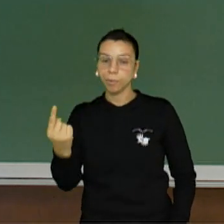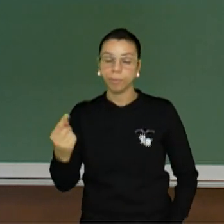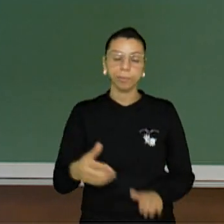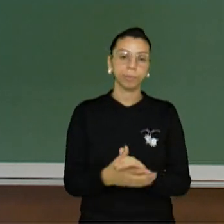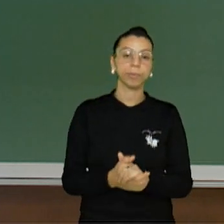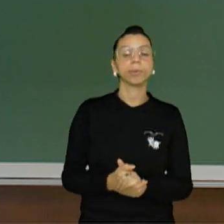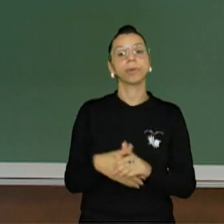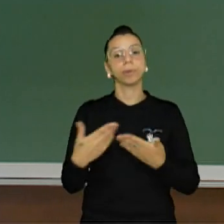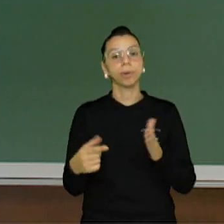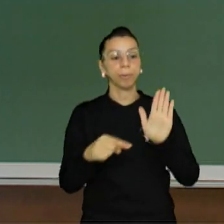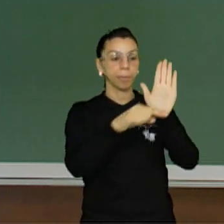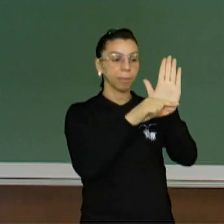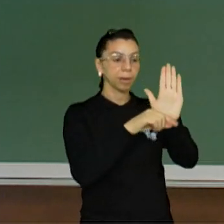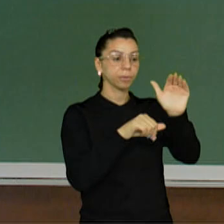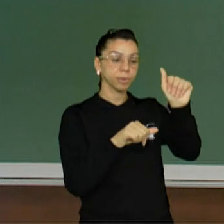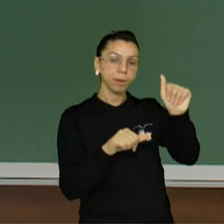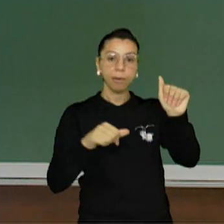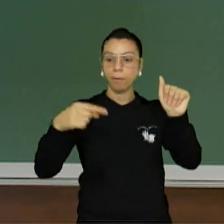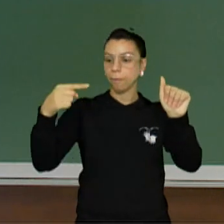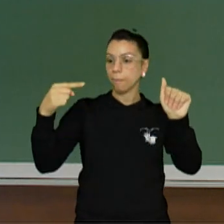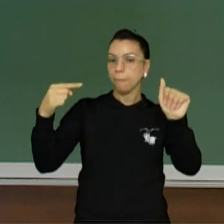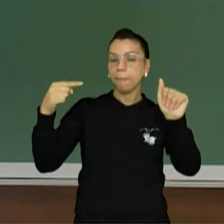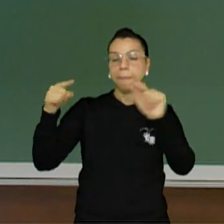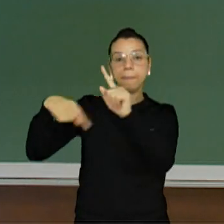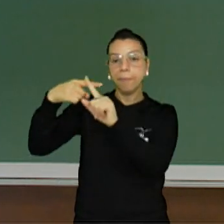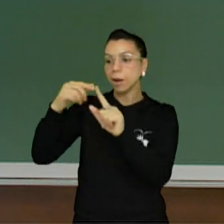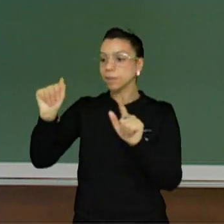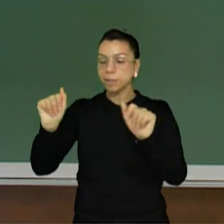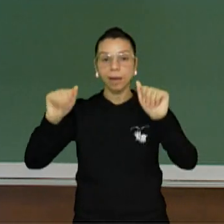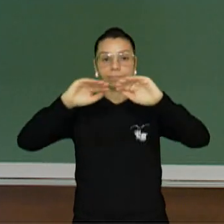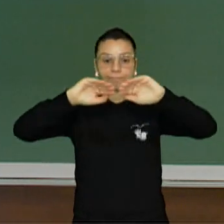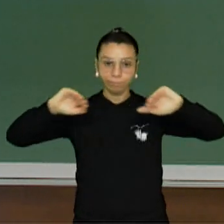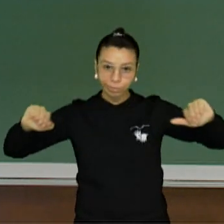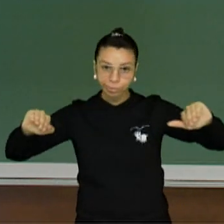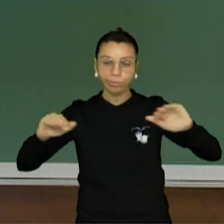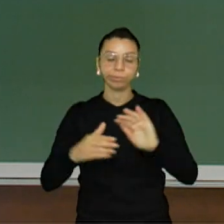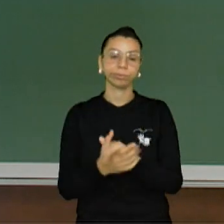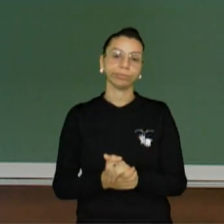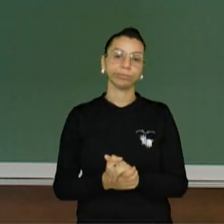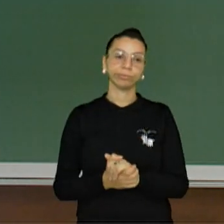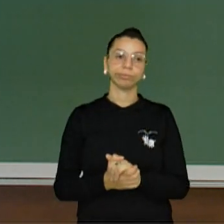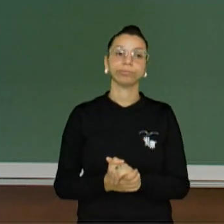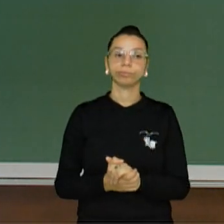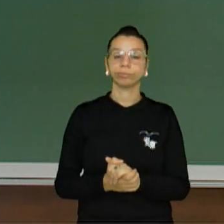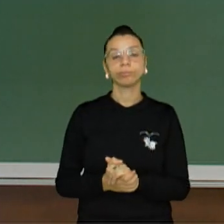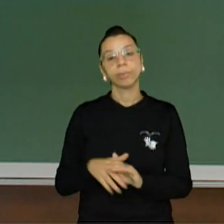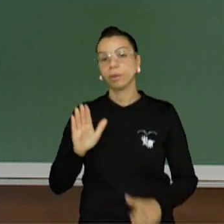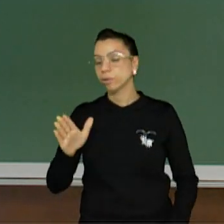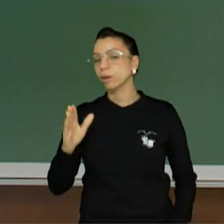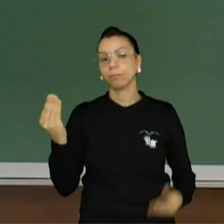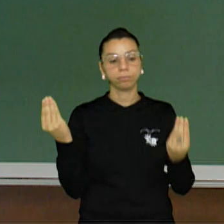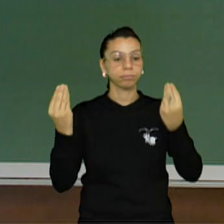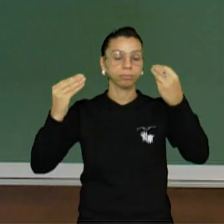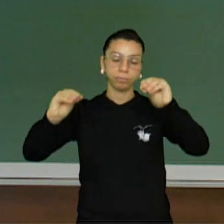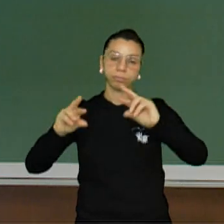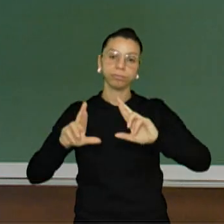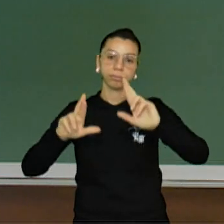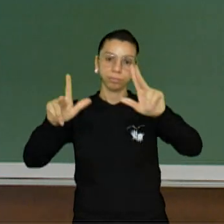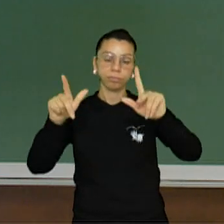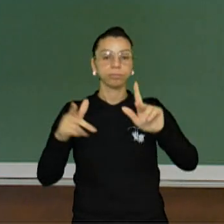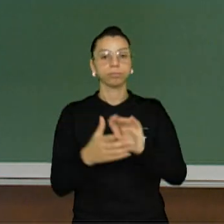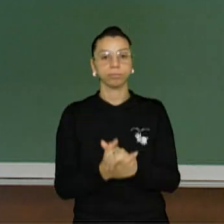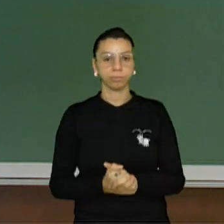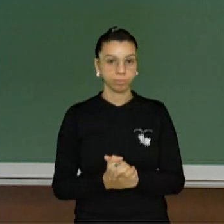e menos A, eu já cortei. Então, toda vez que eu vejo esse produto da soma pela diferença, eu já coloco diferença de